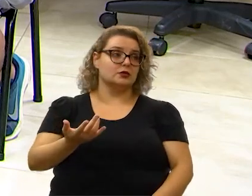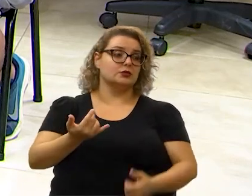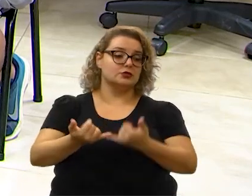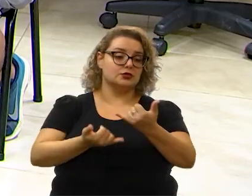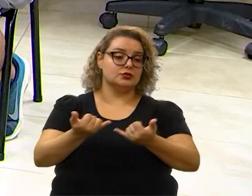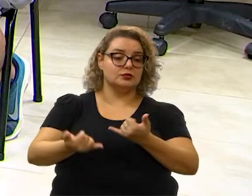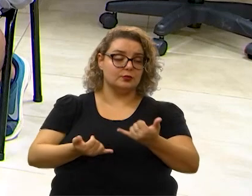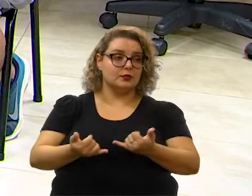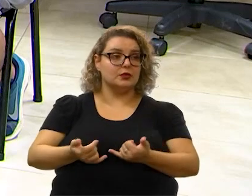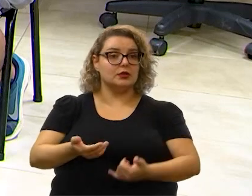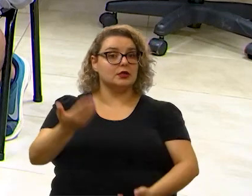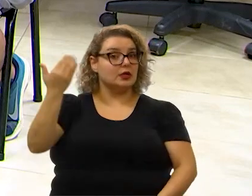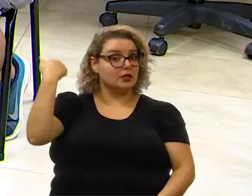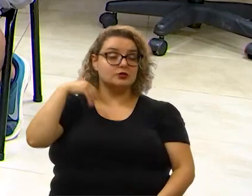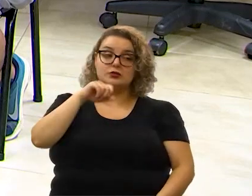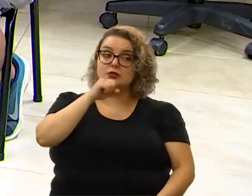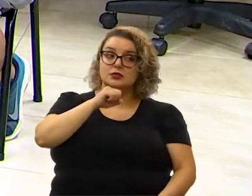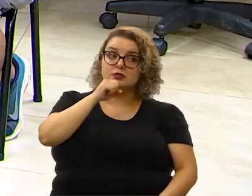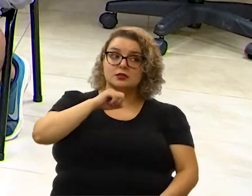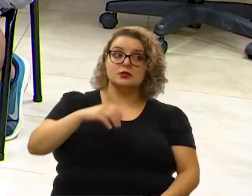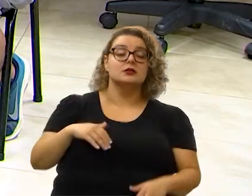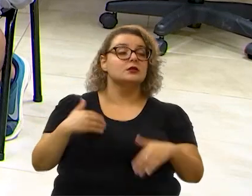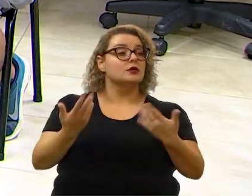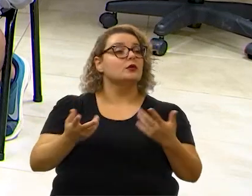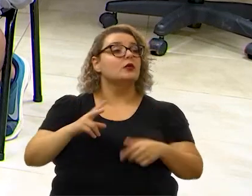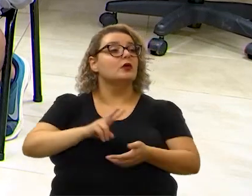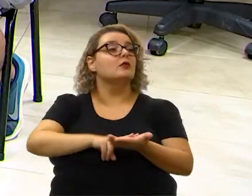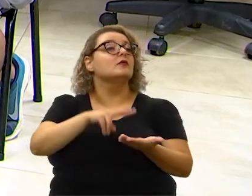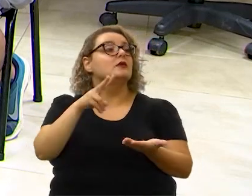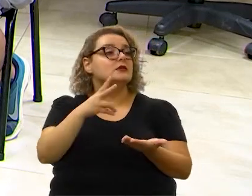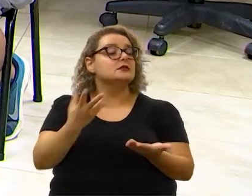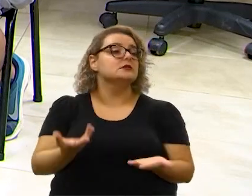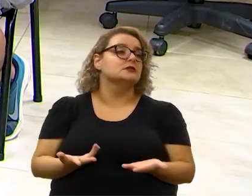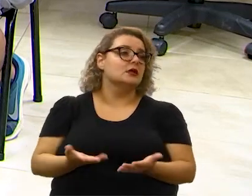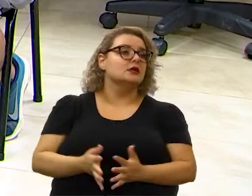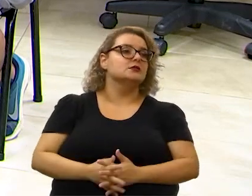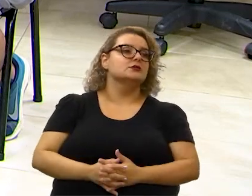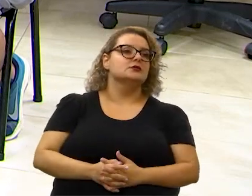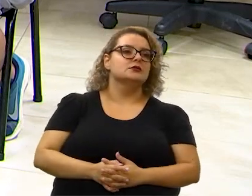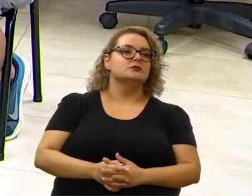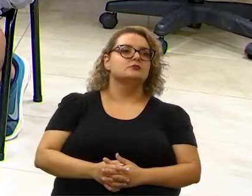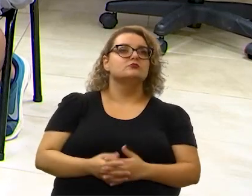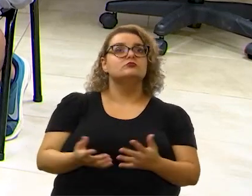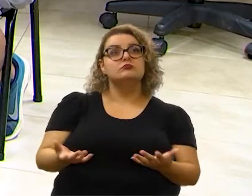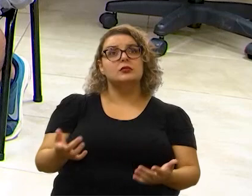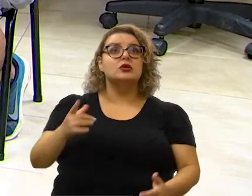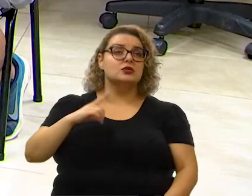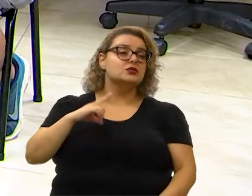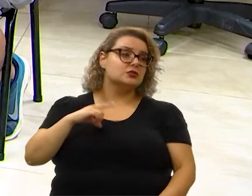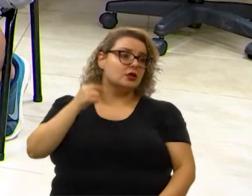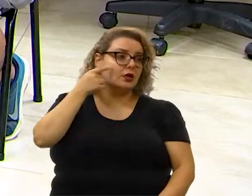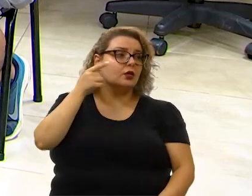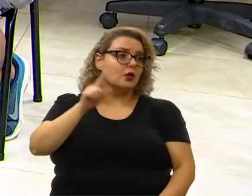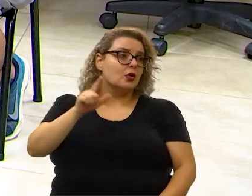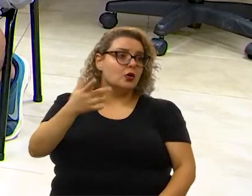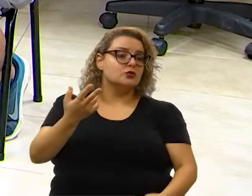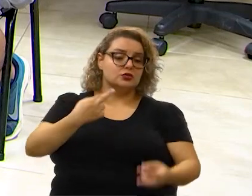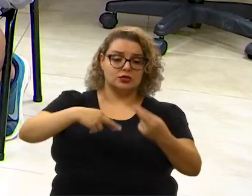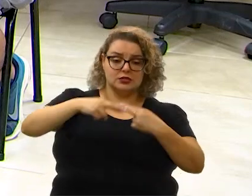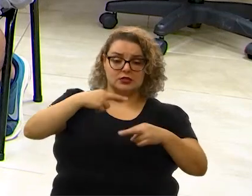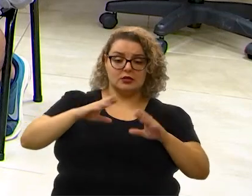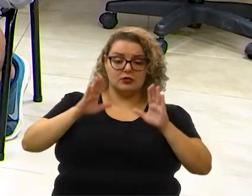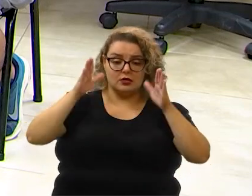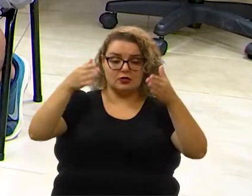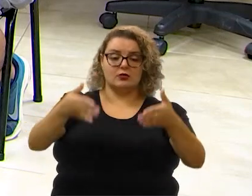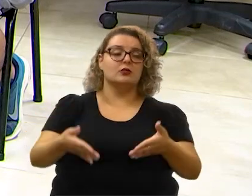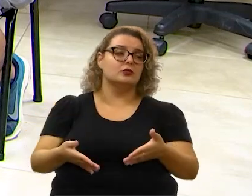de brinquedos antigos também, não é? Quais são as vantagens de se ter, evidentemente, essa